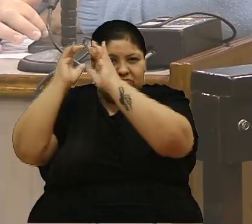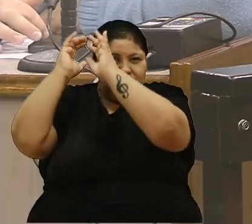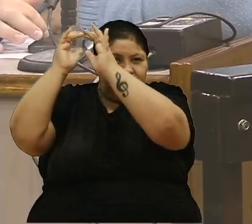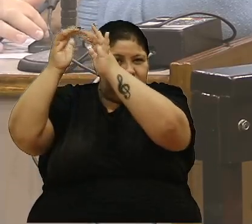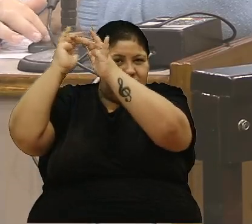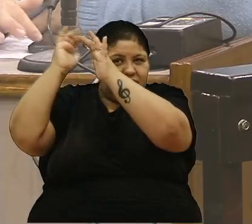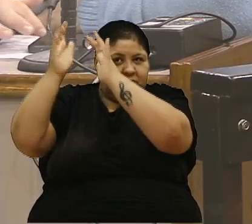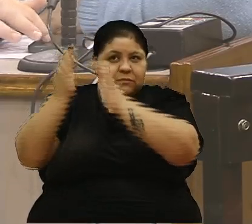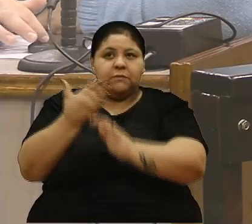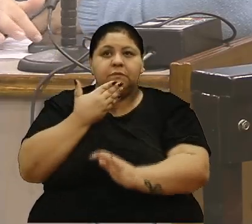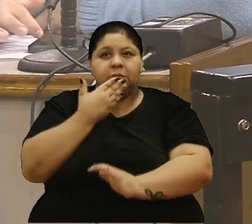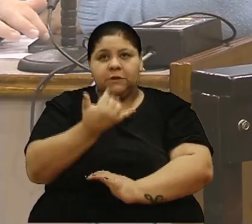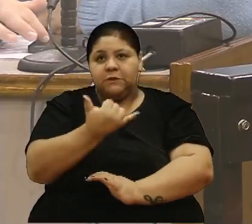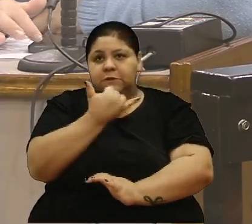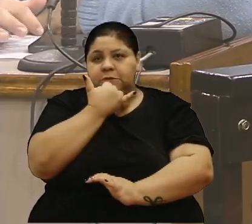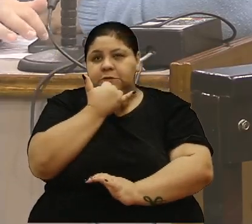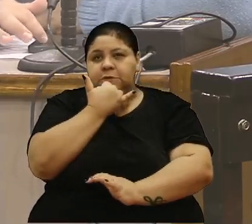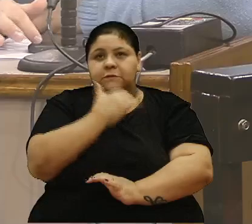Peço desculpa.